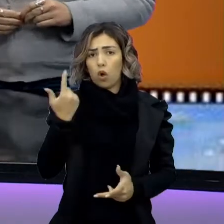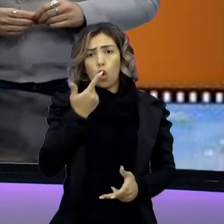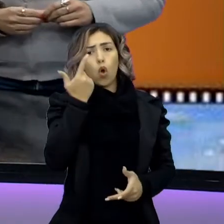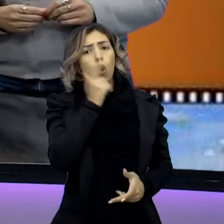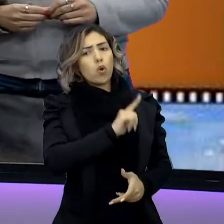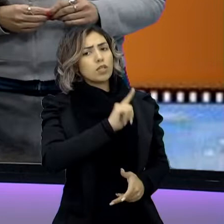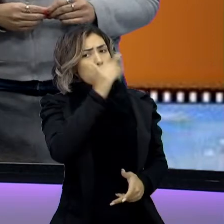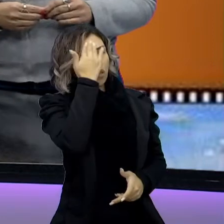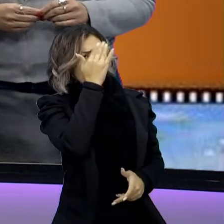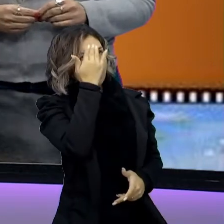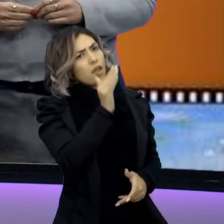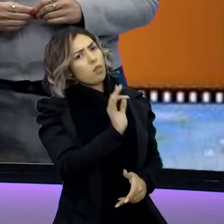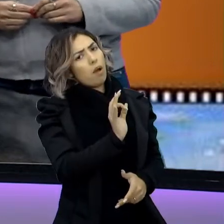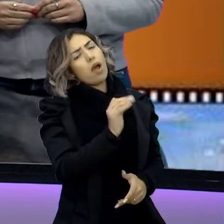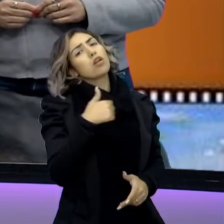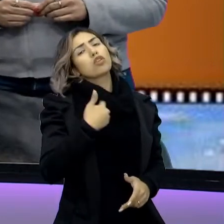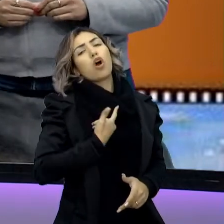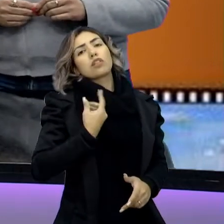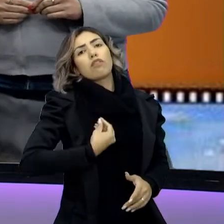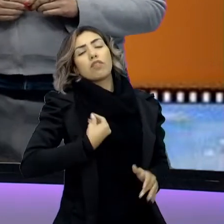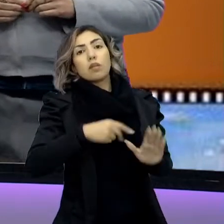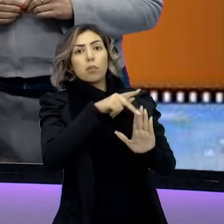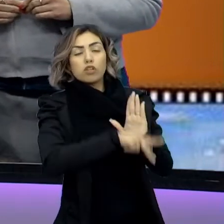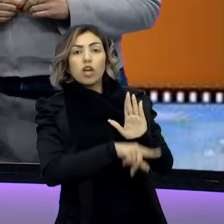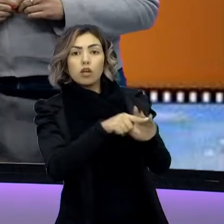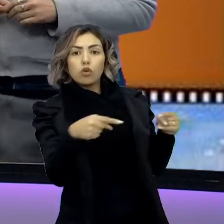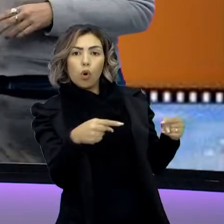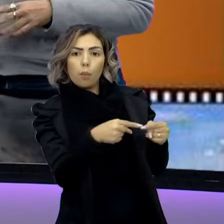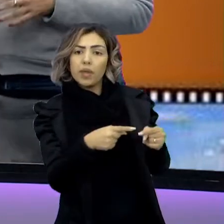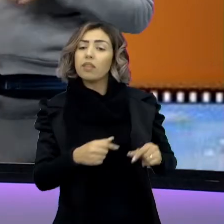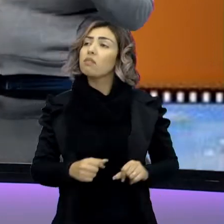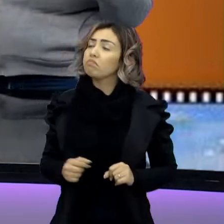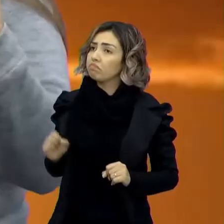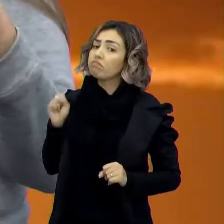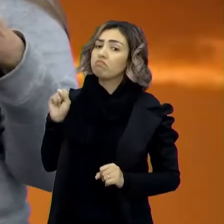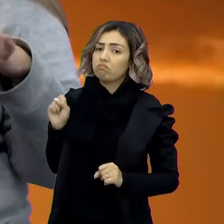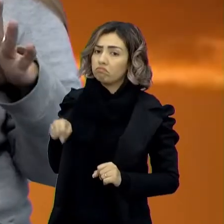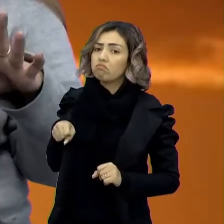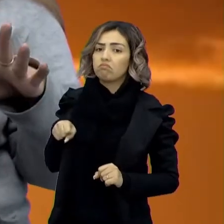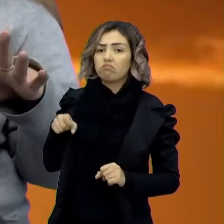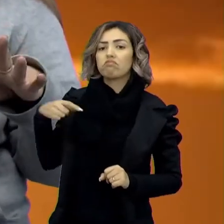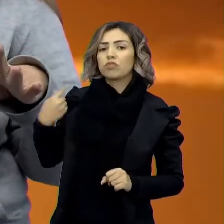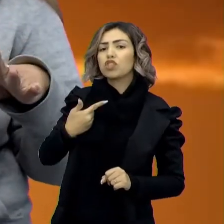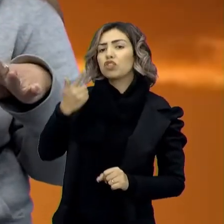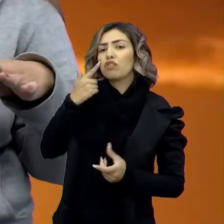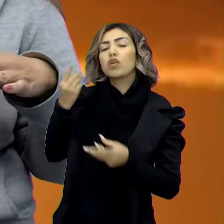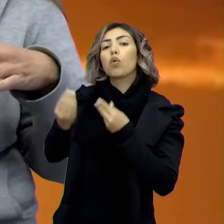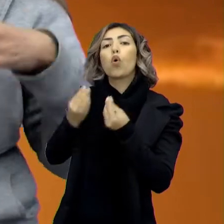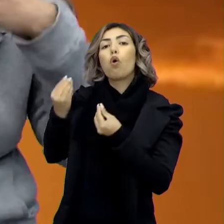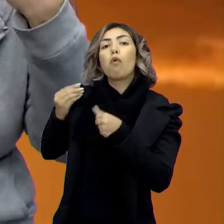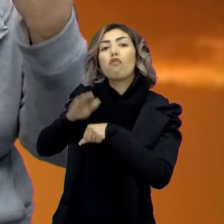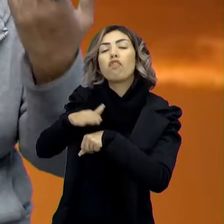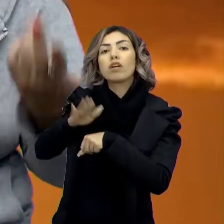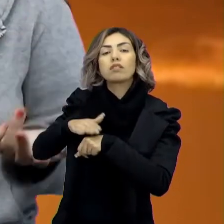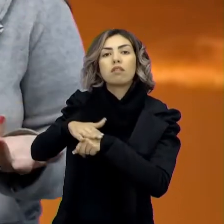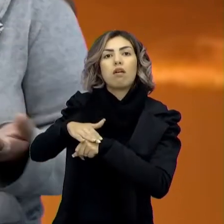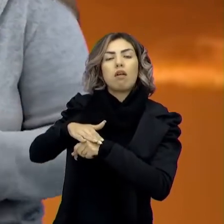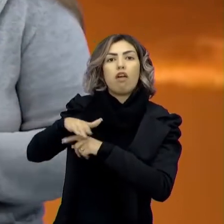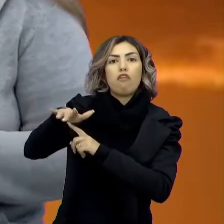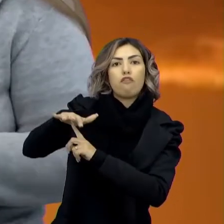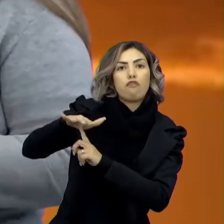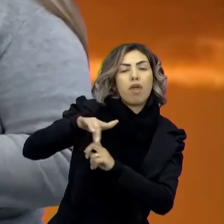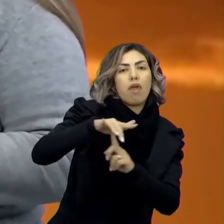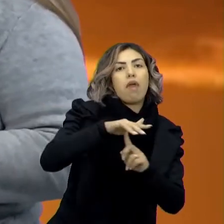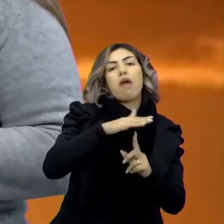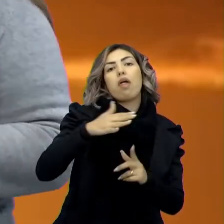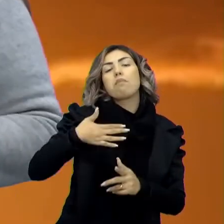muito a ver aí o nosso projeto de vida com essa produção. Sim, eu lembro que a gente viu algumas coisas de como fazer uma feira, o que pode ter na sua